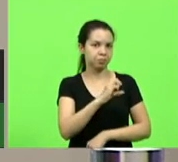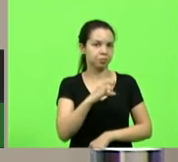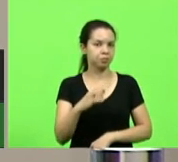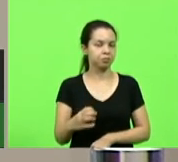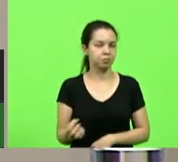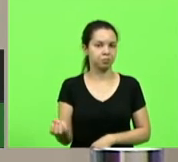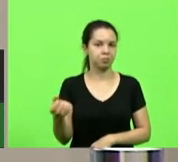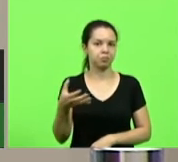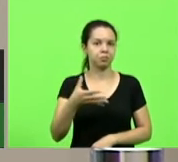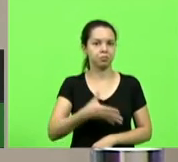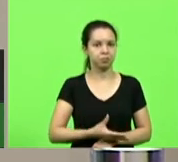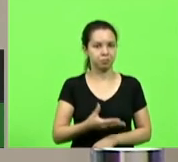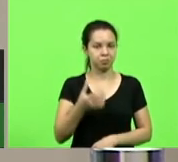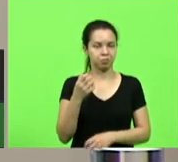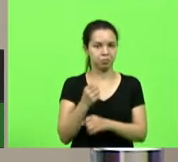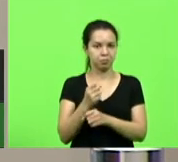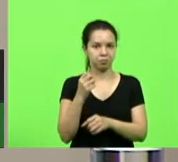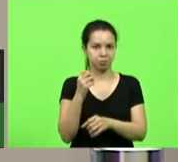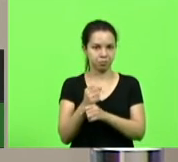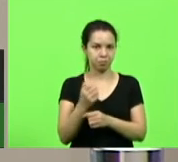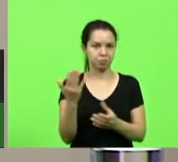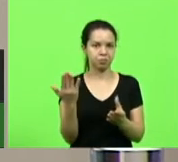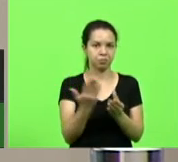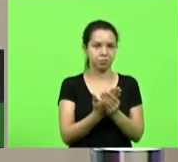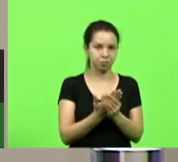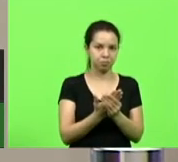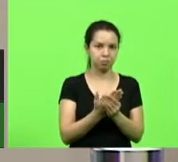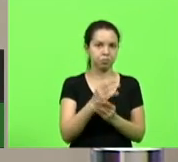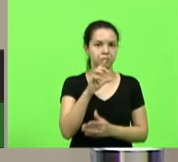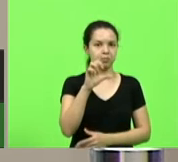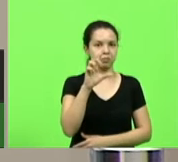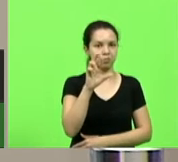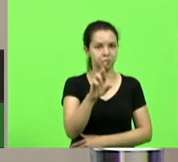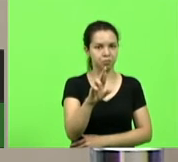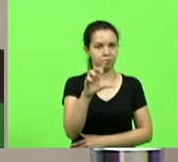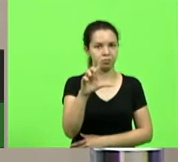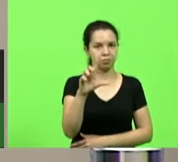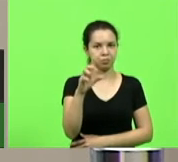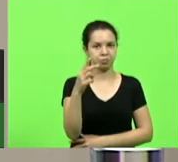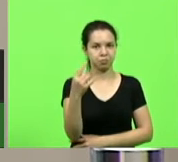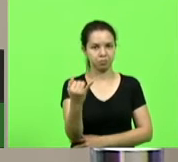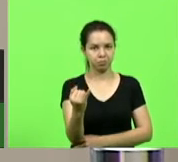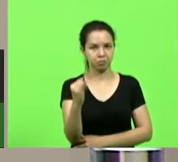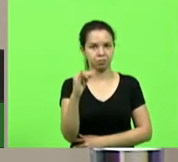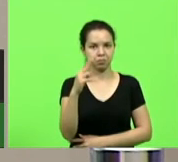a tomada de conta especial decorrente do processo RLI